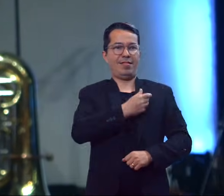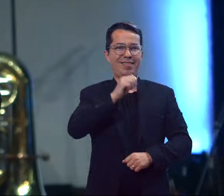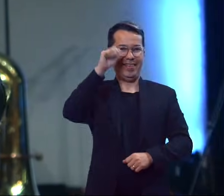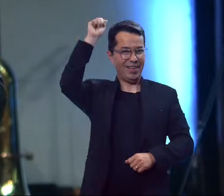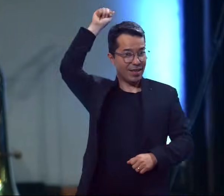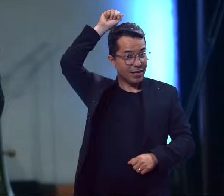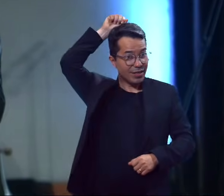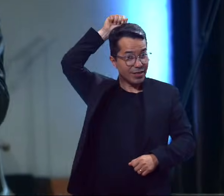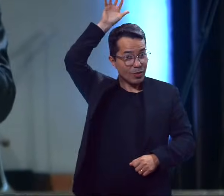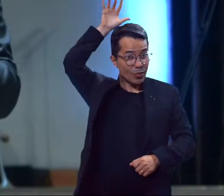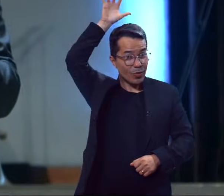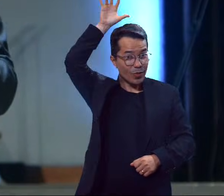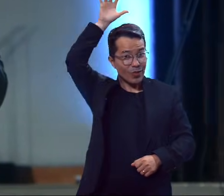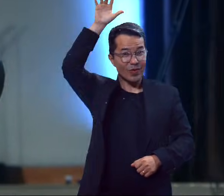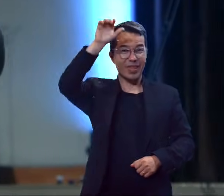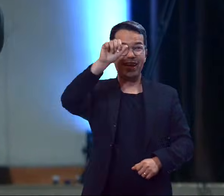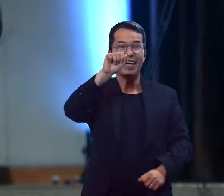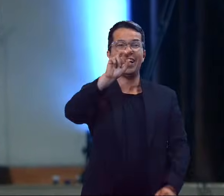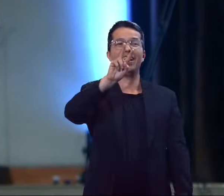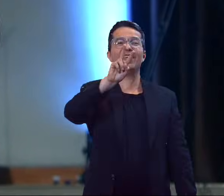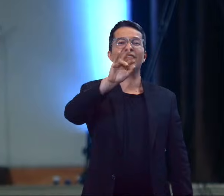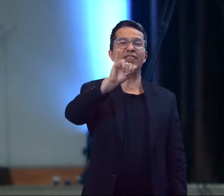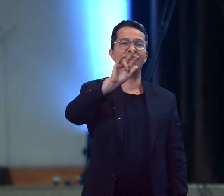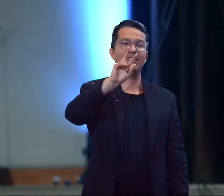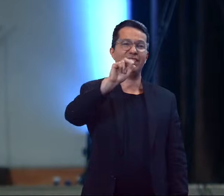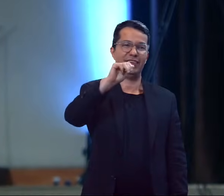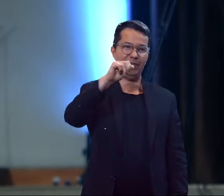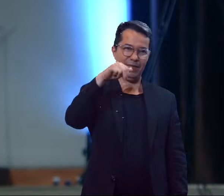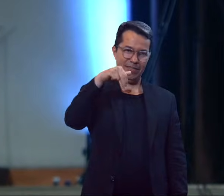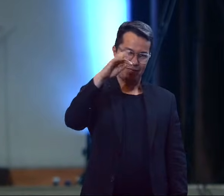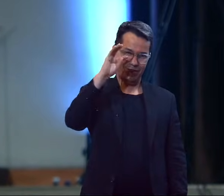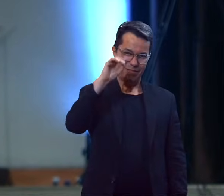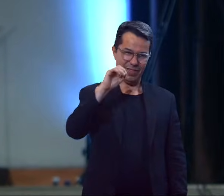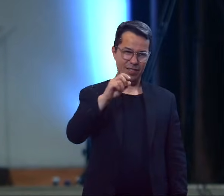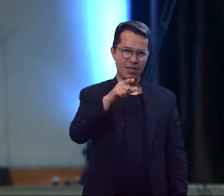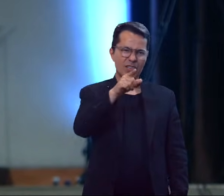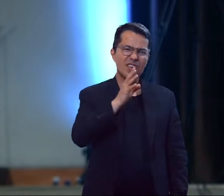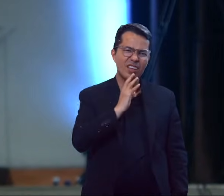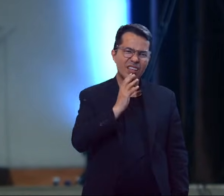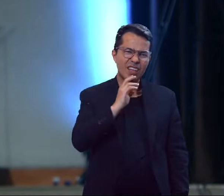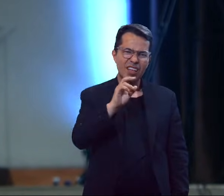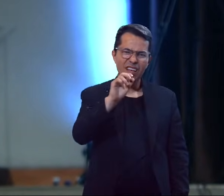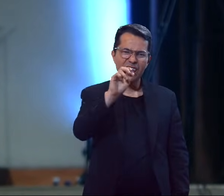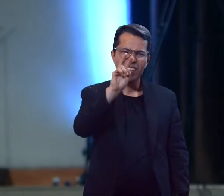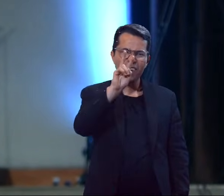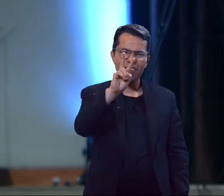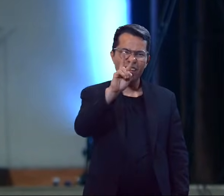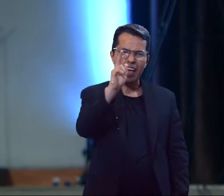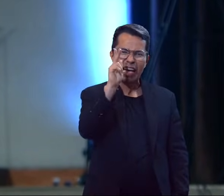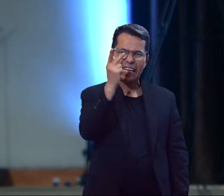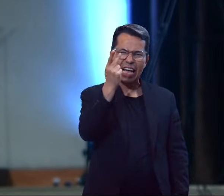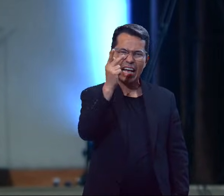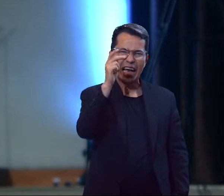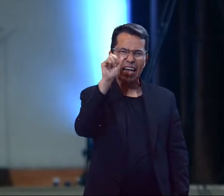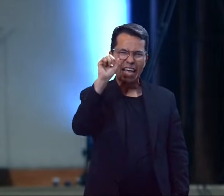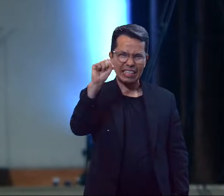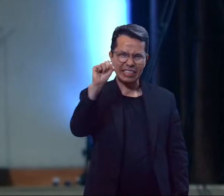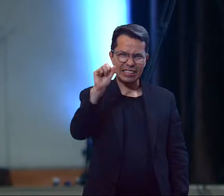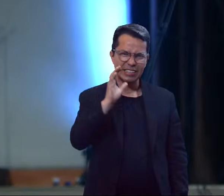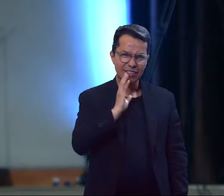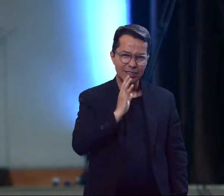eu estou velho, né? A gente locava, meus filhos nem sabem o que é locadora. Esse dia eu estava falando da locadora,